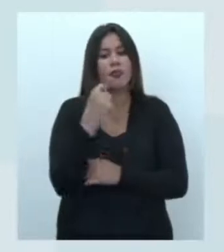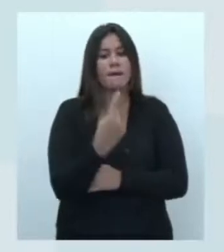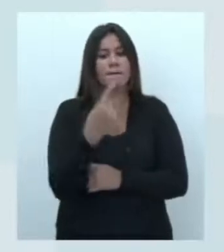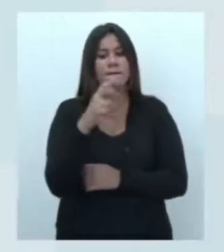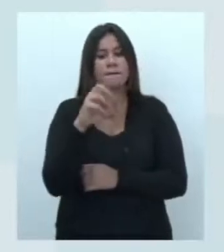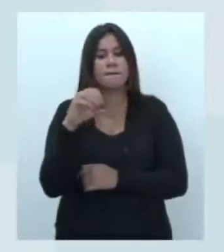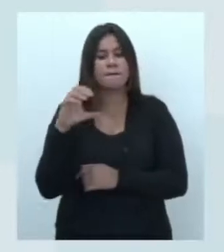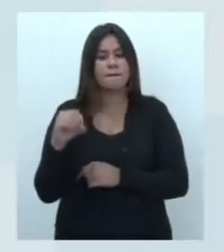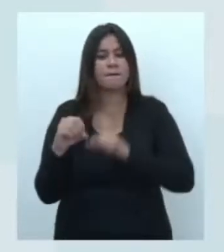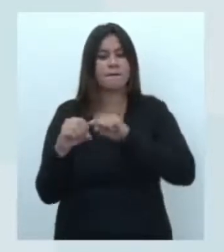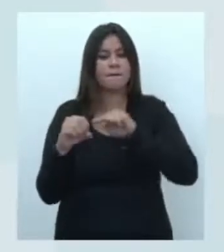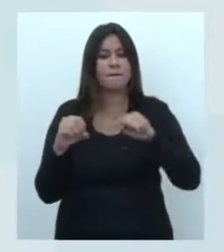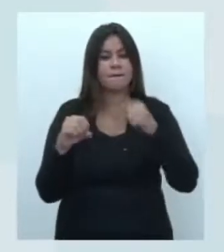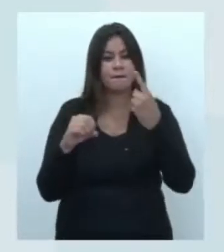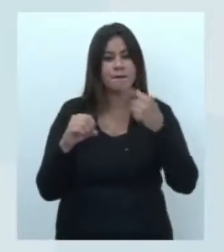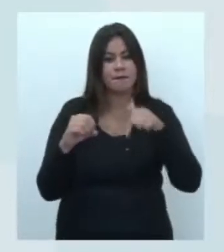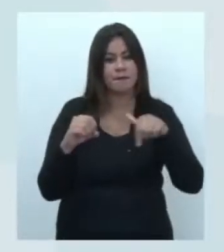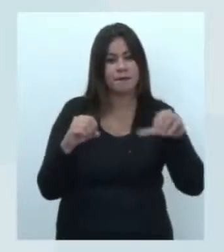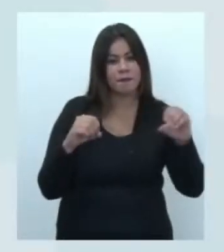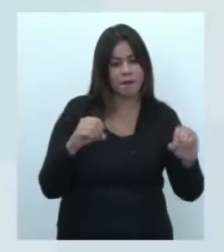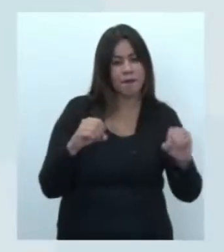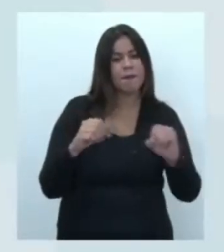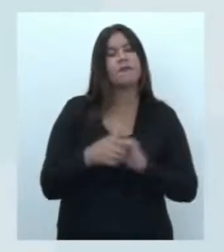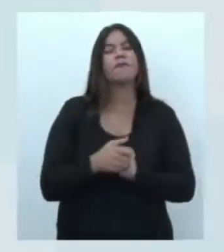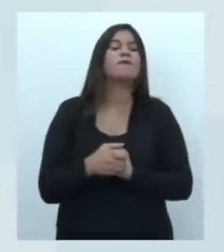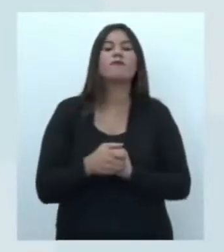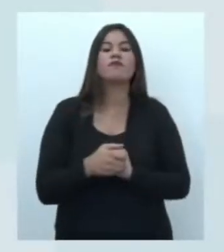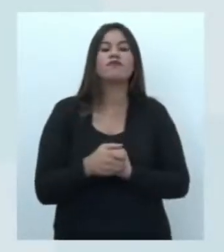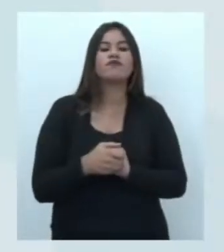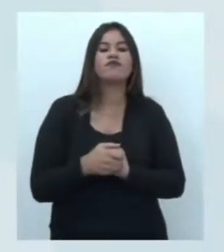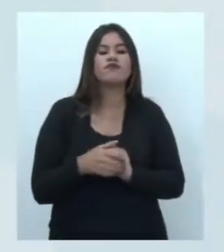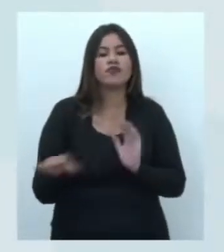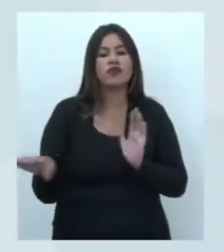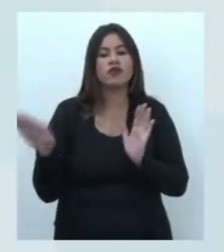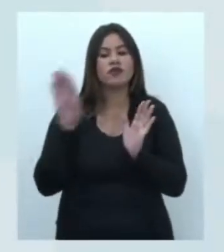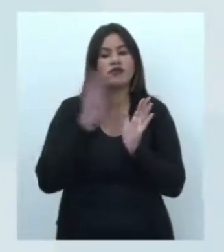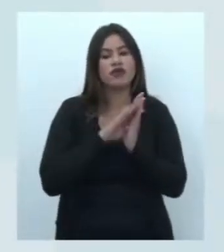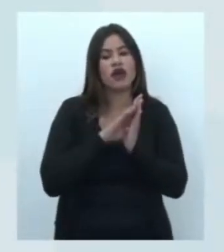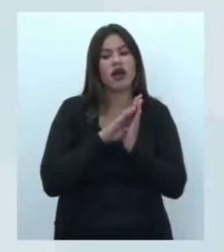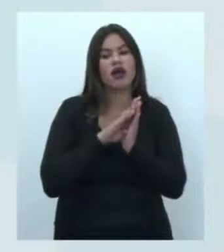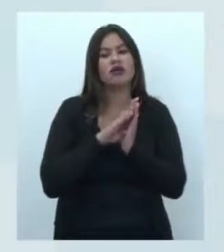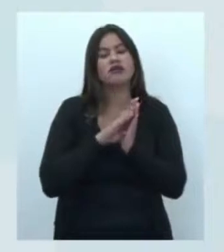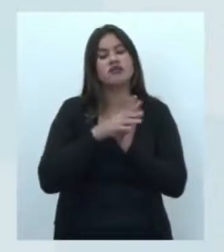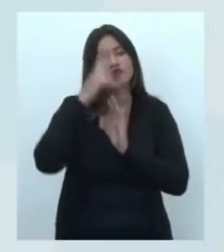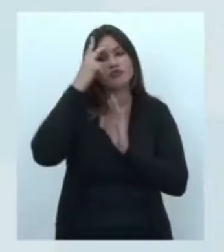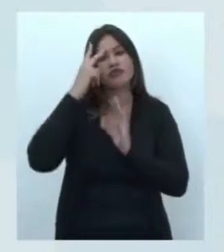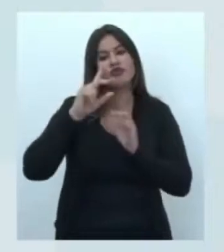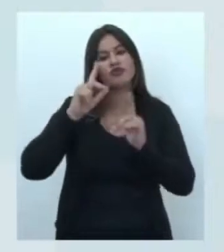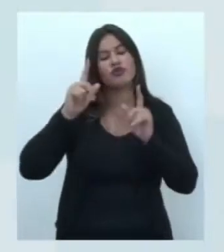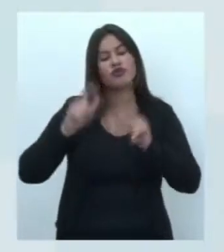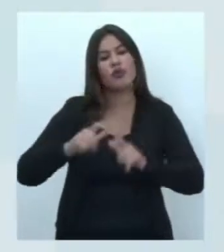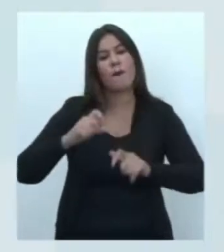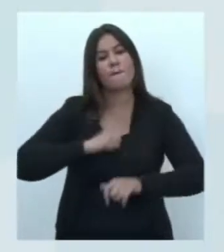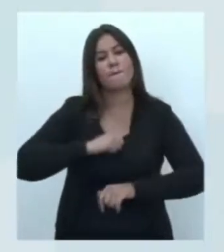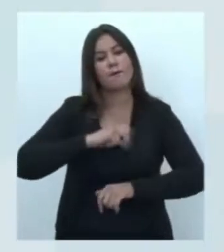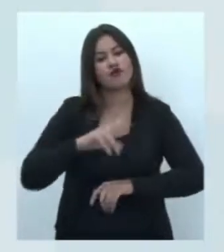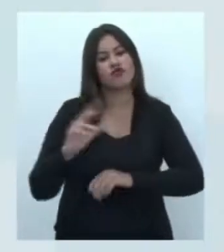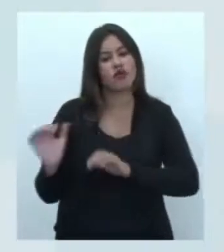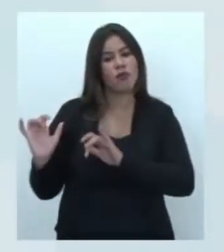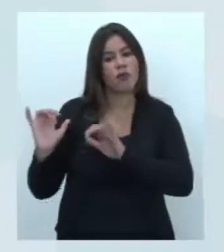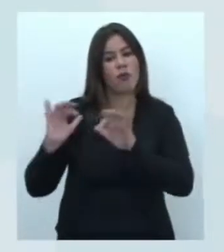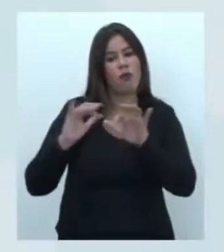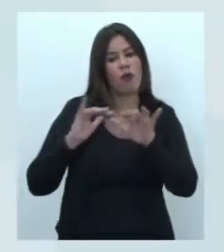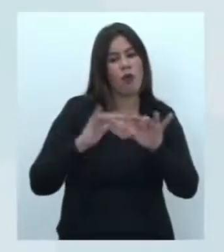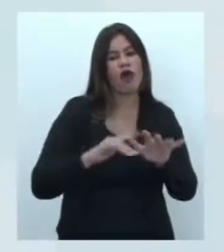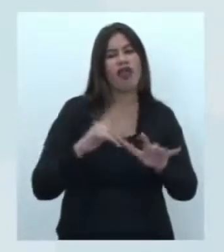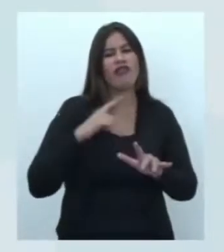1500 a 1700, é a chegada, né, simbólica dos portugueses ao Brasil. Temos indígenas,